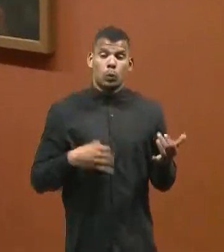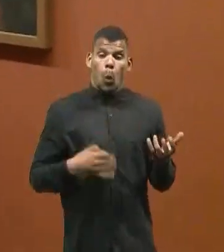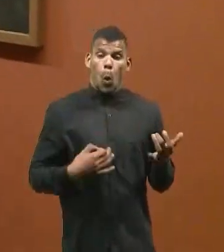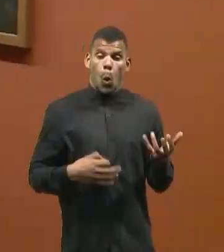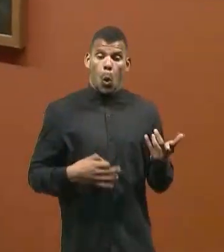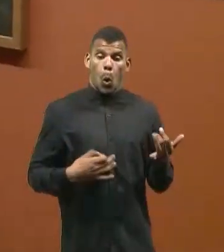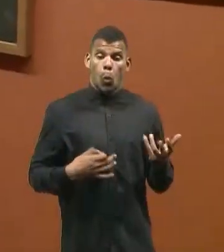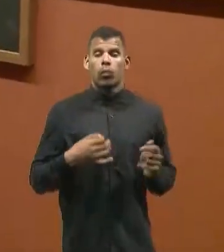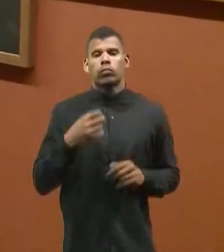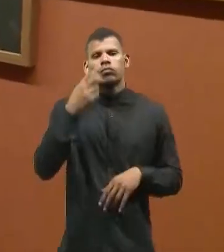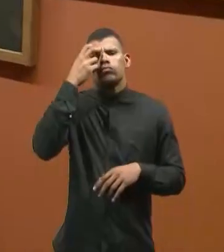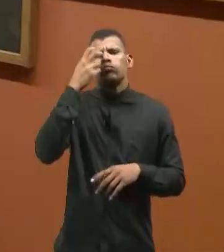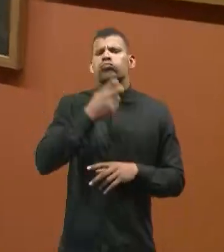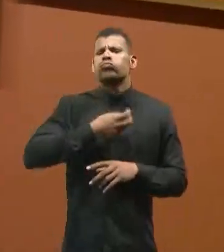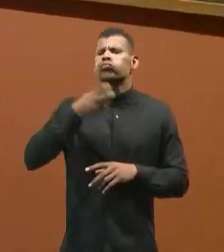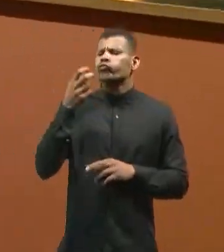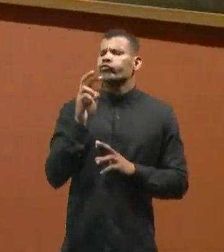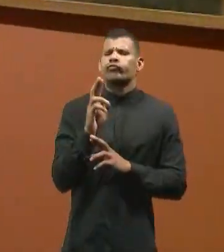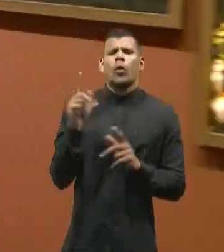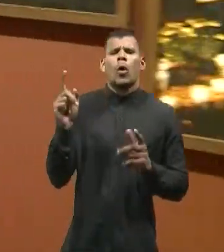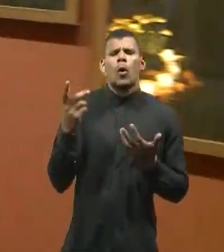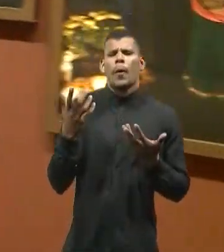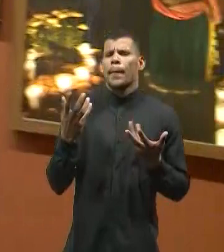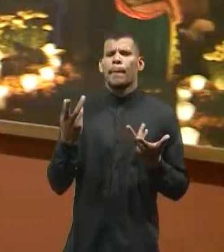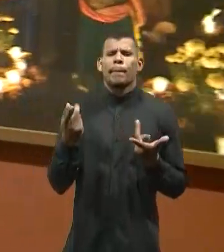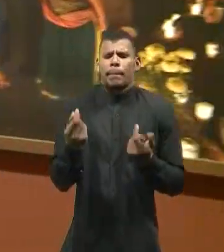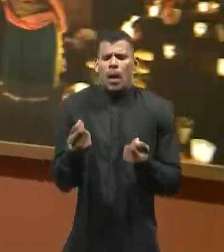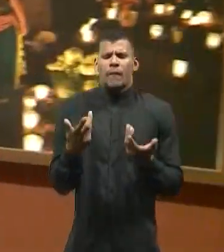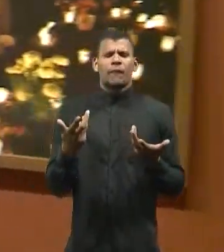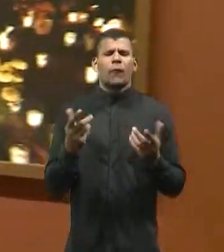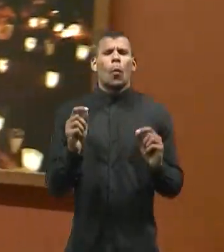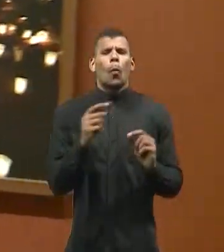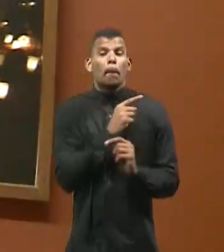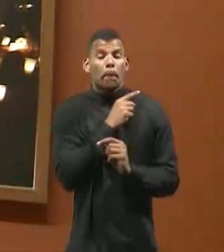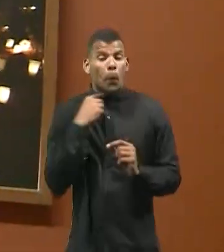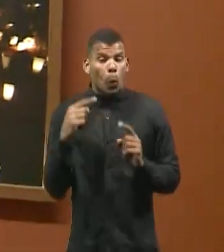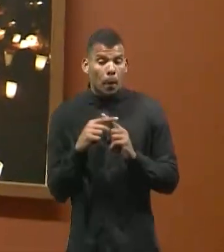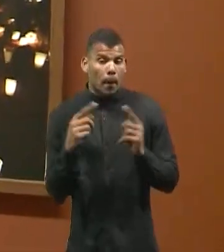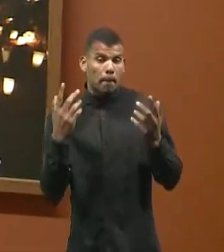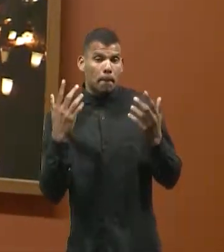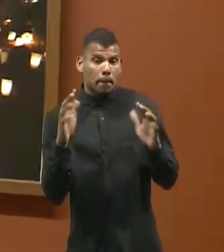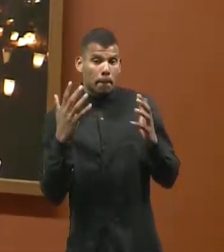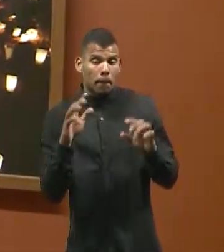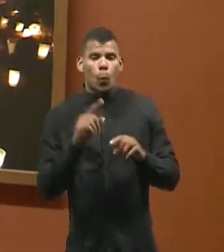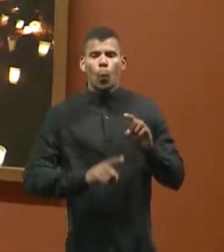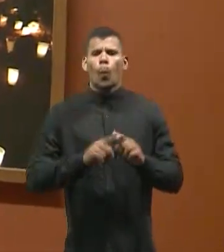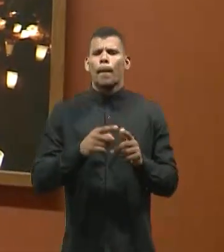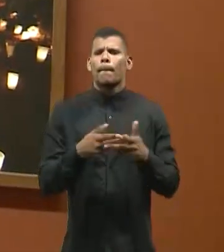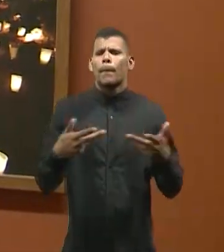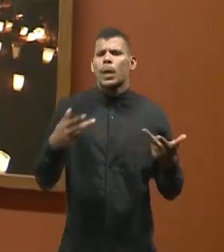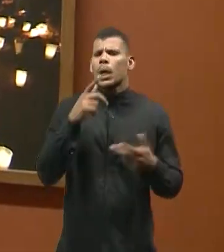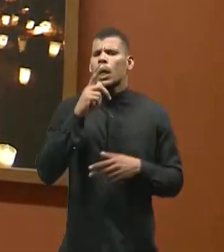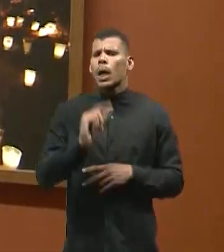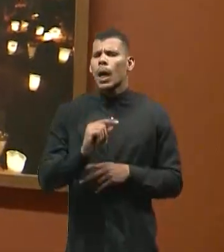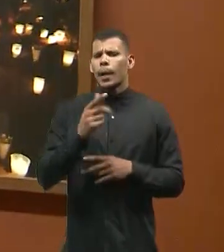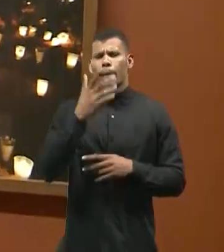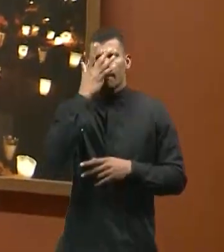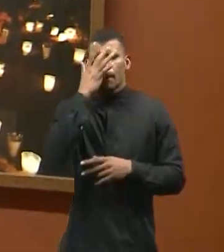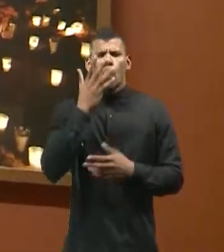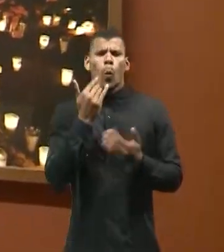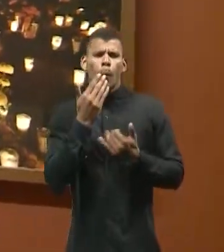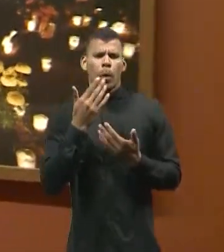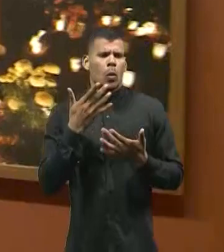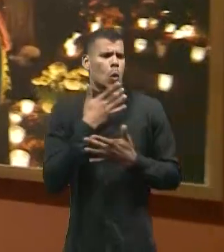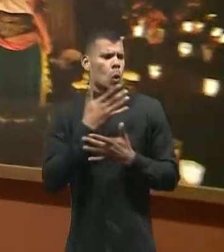né, de celebrar a morte deles trazendo objetos que pertenciam aos defuntos, as melhores comidas,